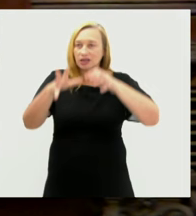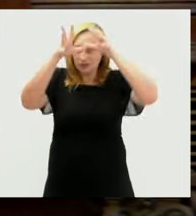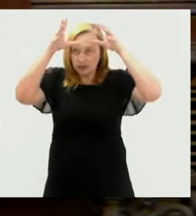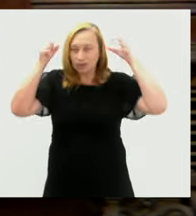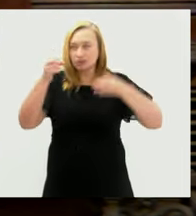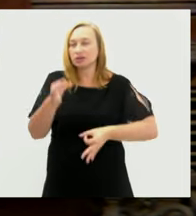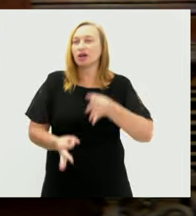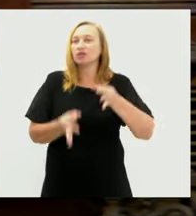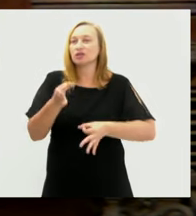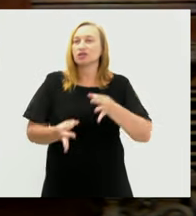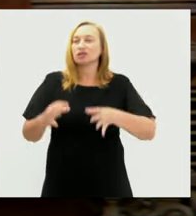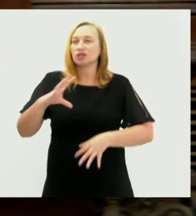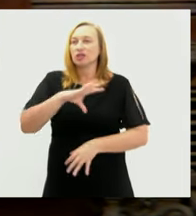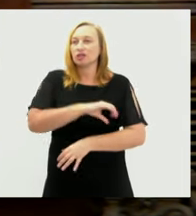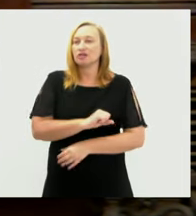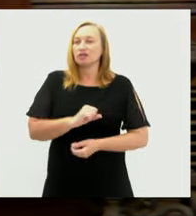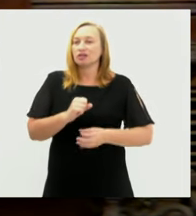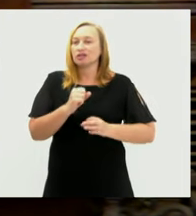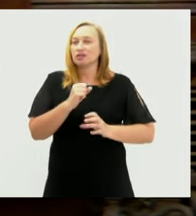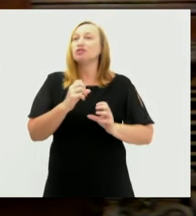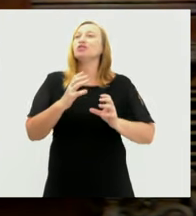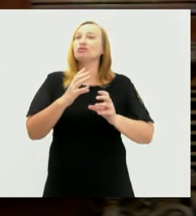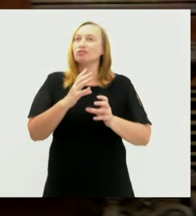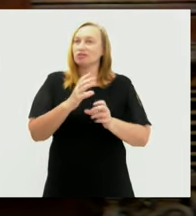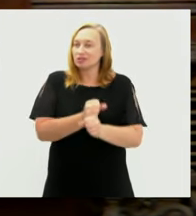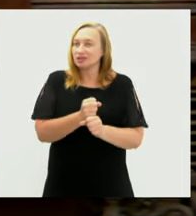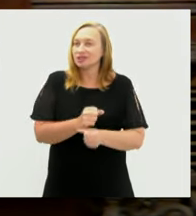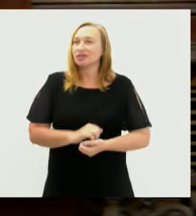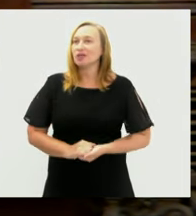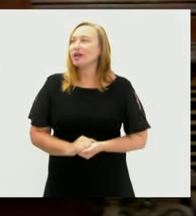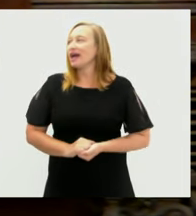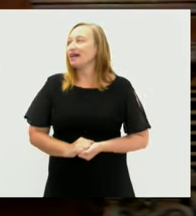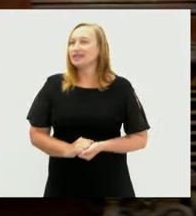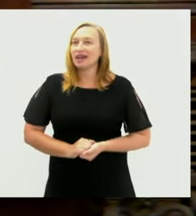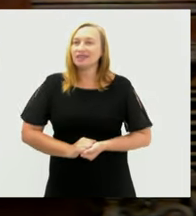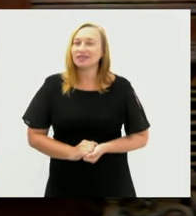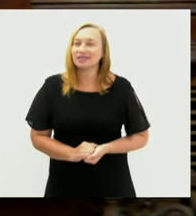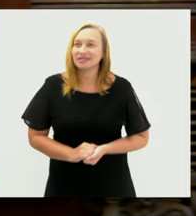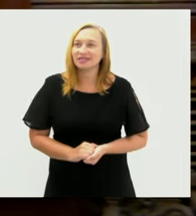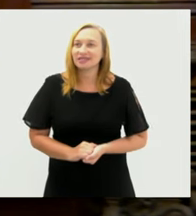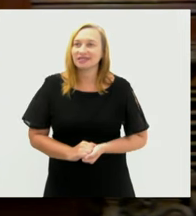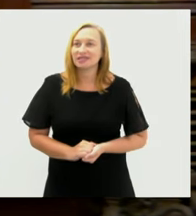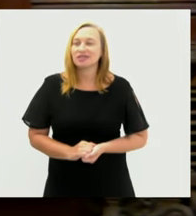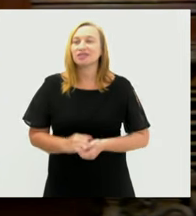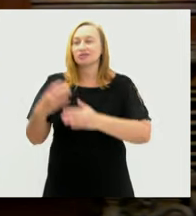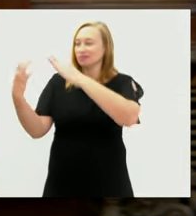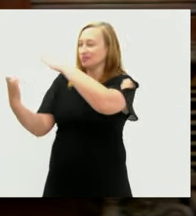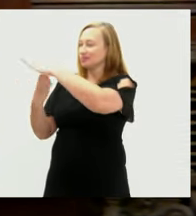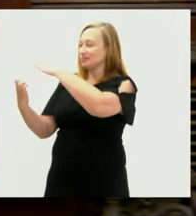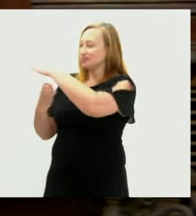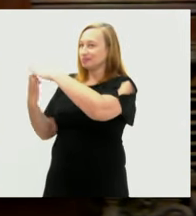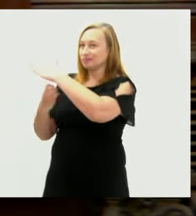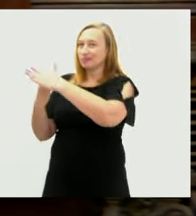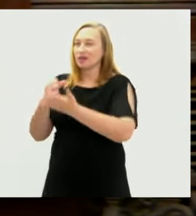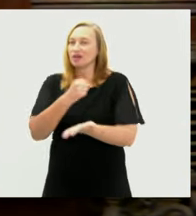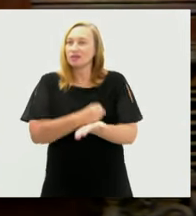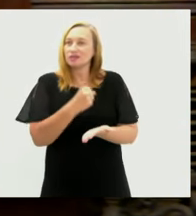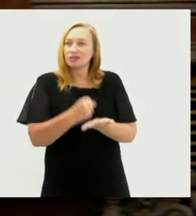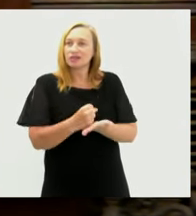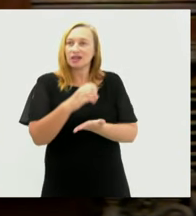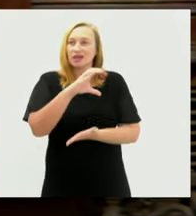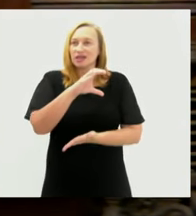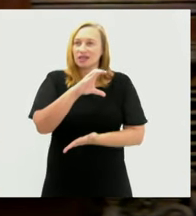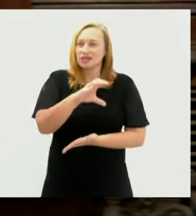Justiça o pedido de imediato para romper o contrato, Alan. Uma empresa foi contratada pelo SEAP